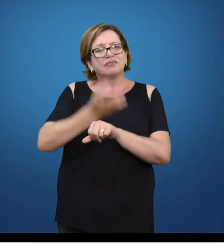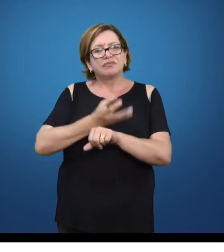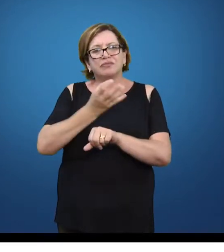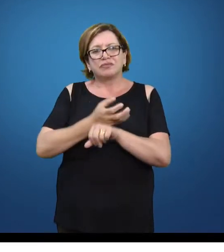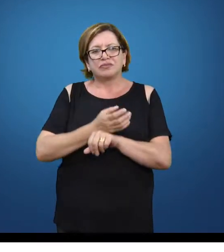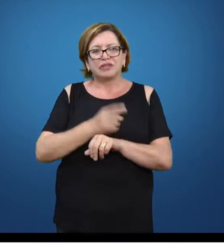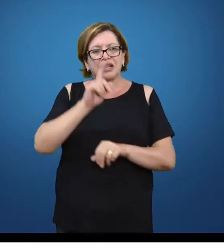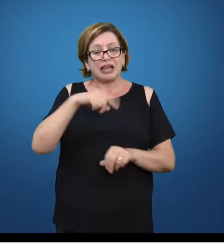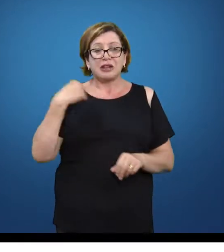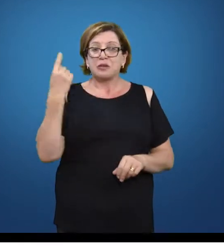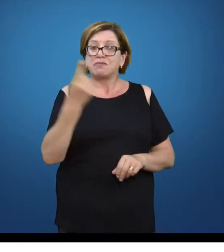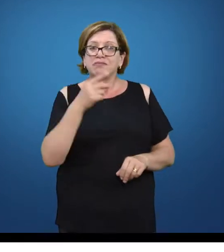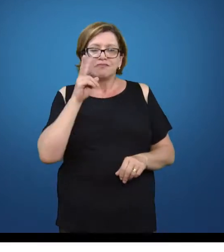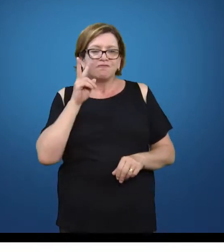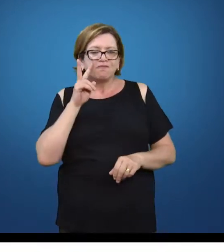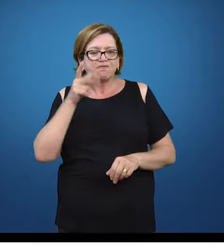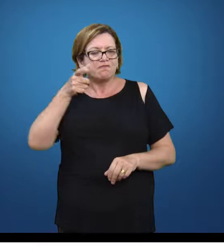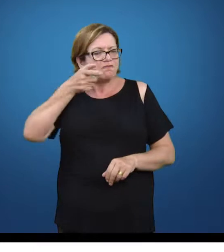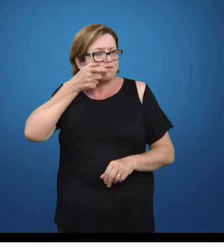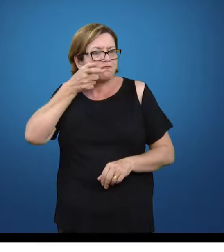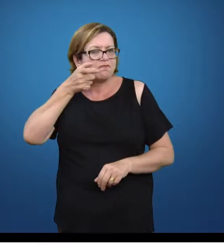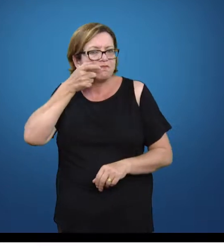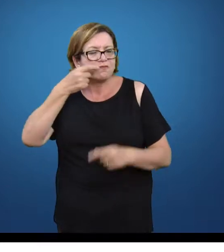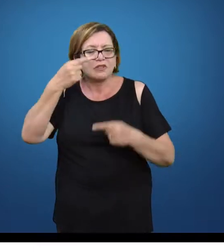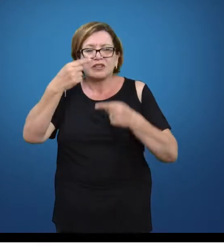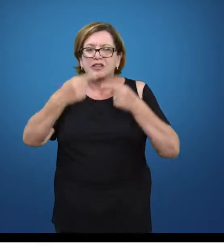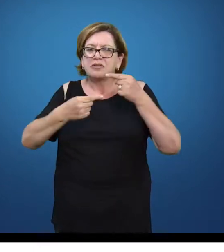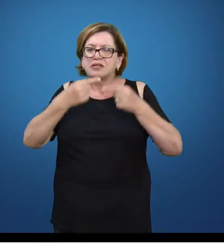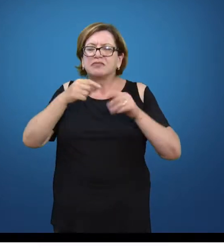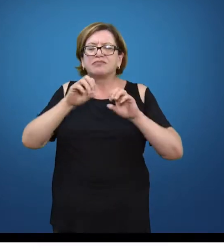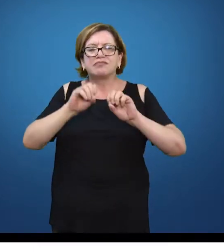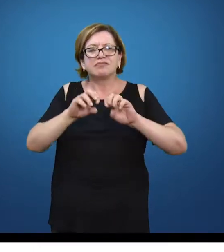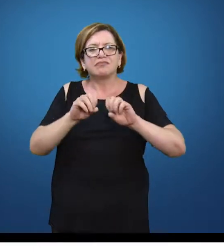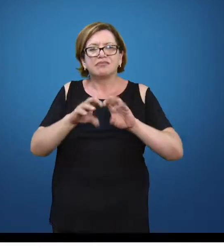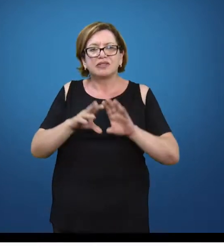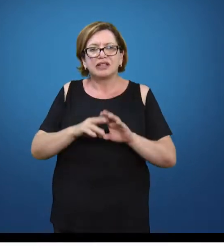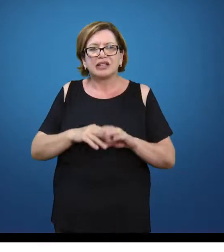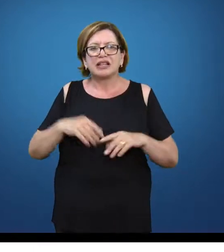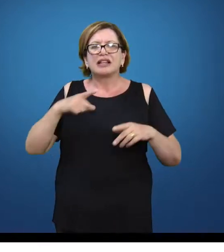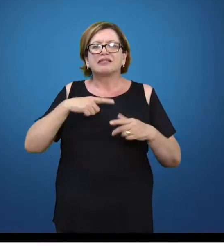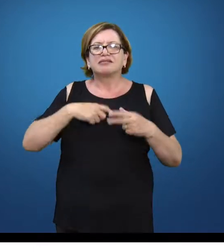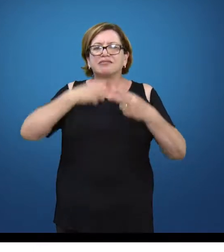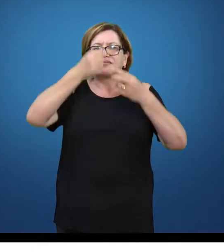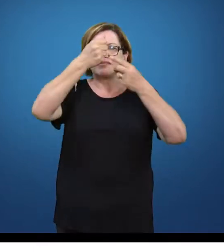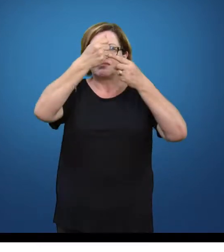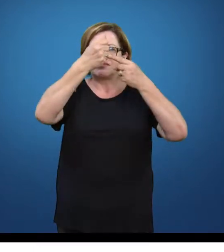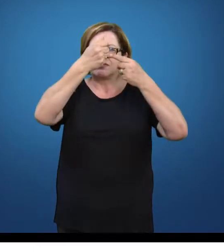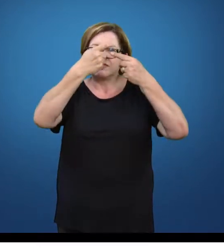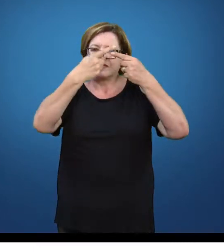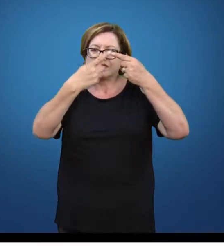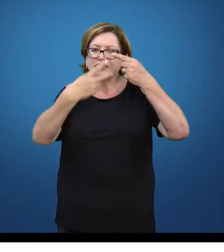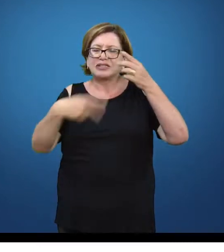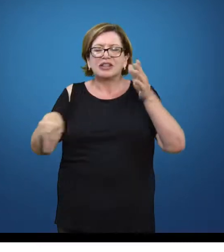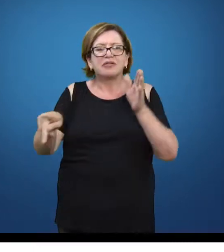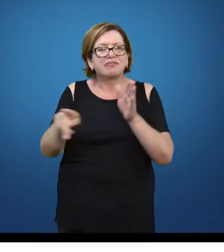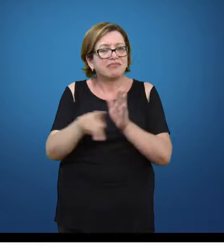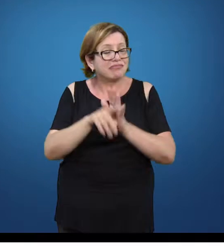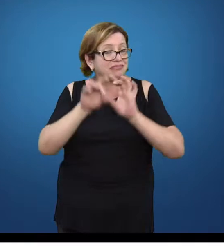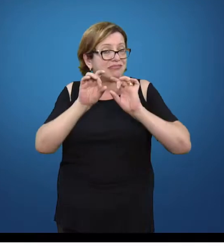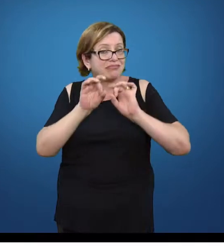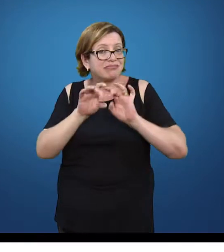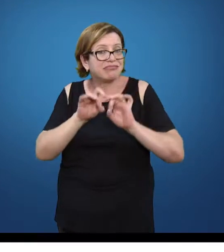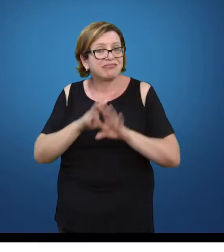nós verificarmos que a política educacional, ela se caracteriza a fins